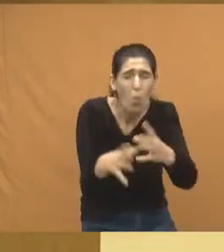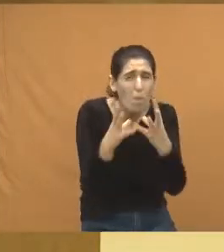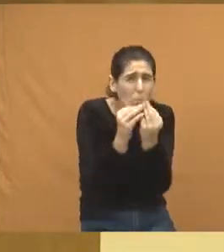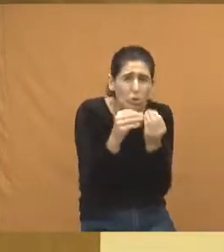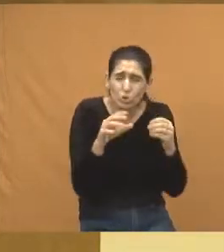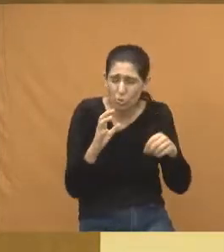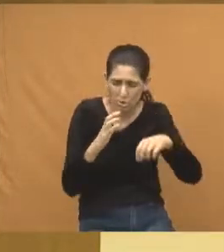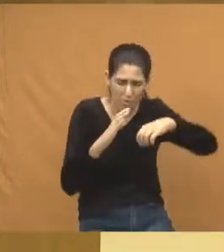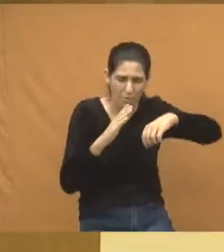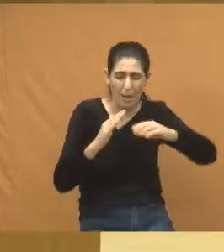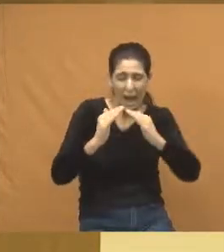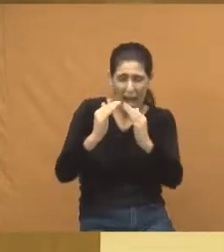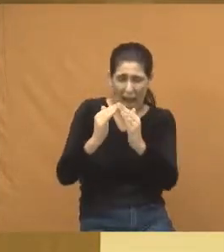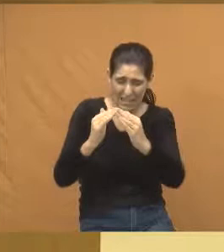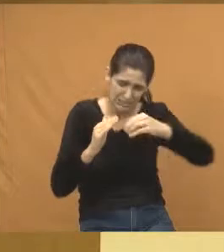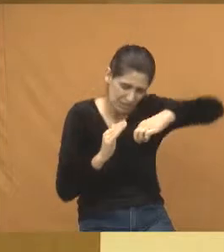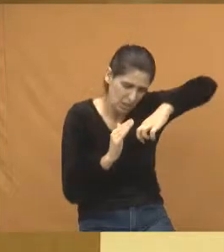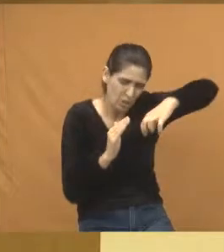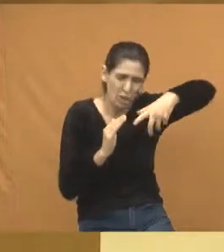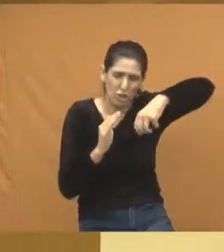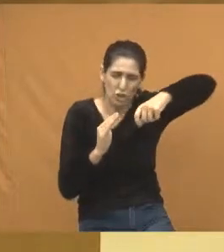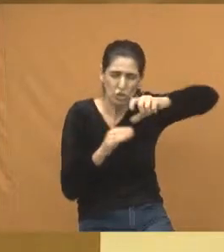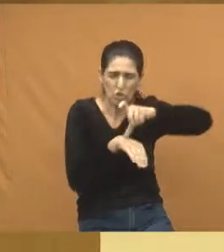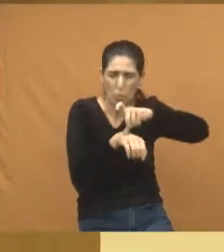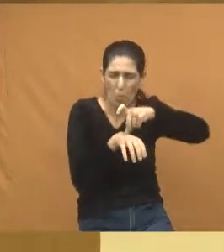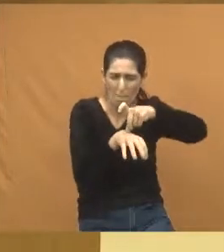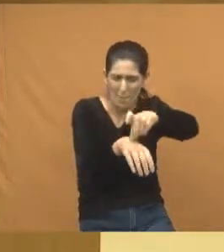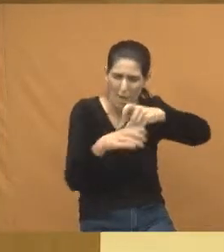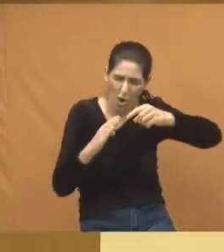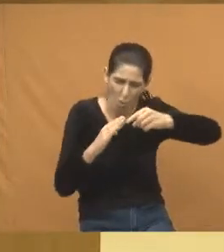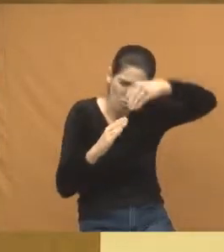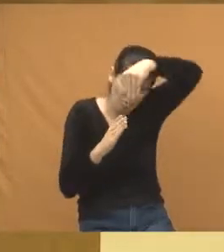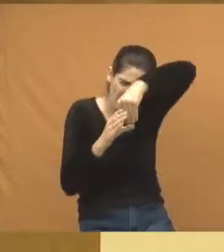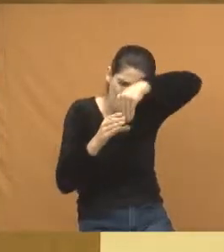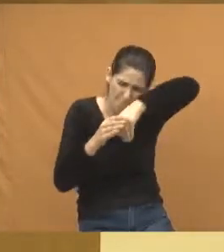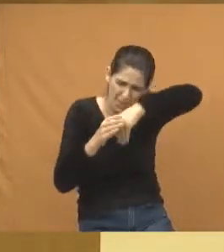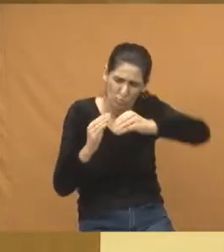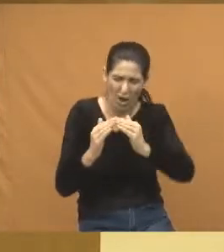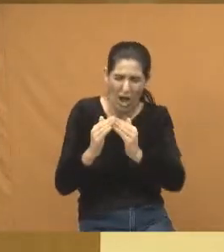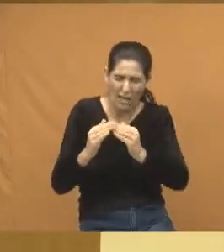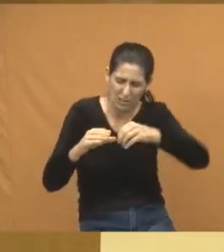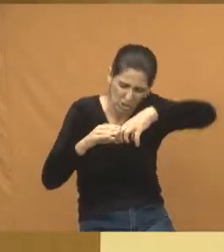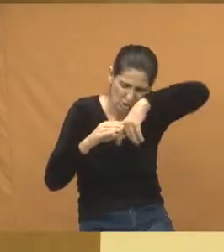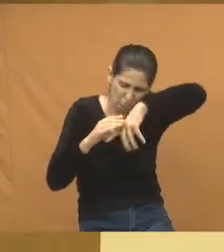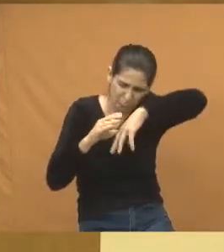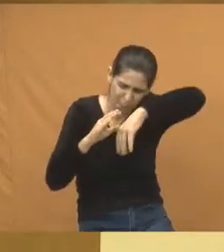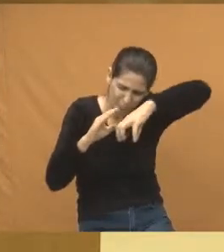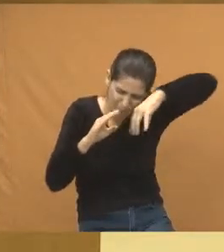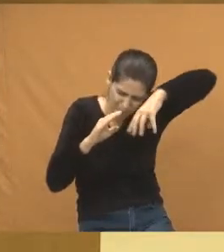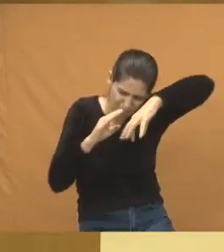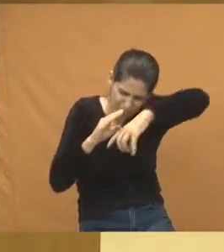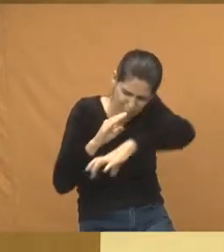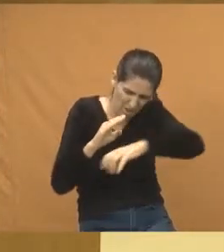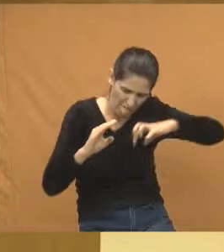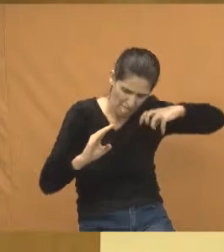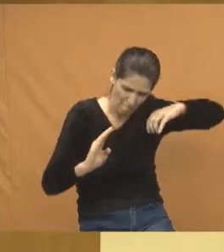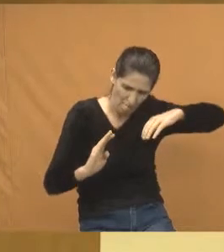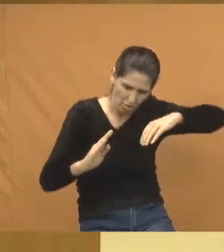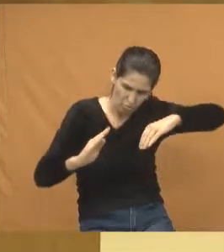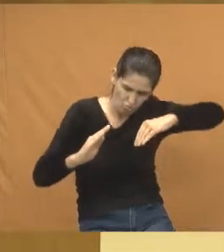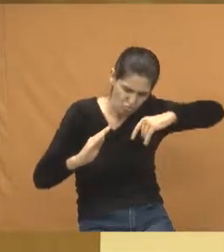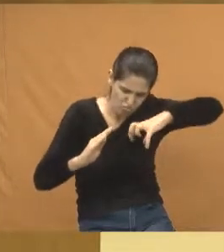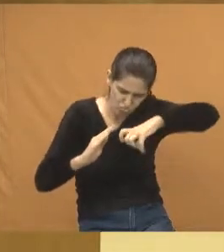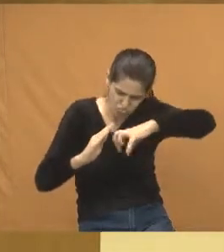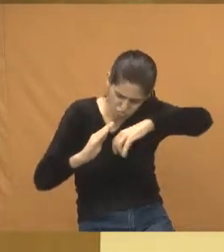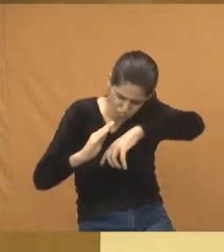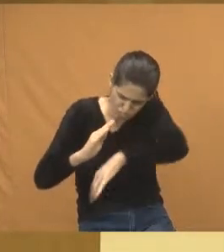dormem sossegados, as crianças não conseguem dormir também tranquilos por causa da situação de tantos escorpiões na